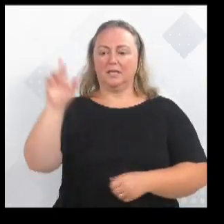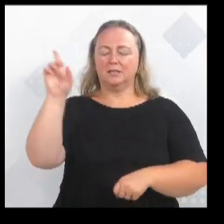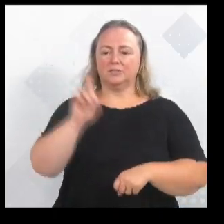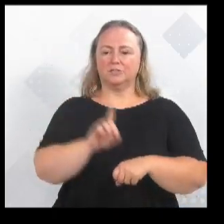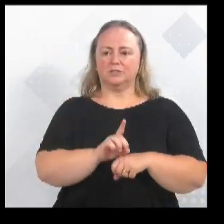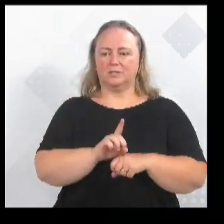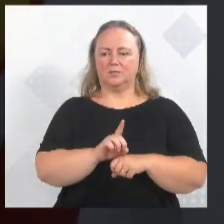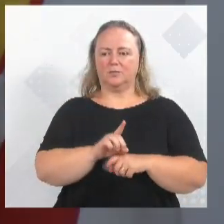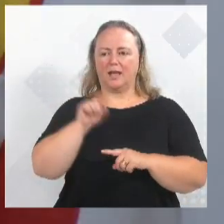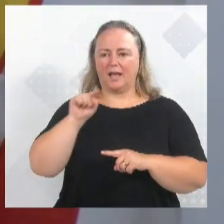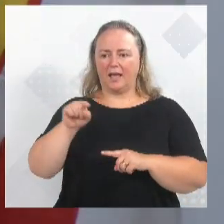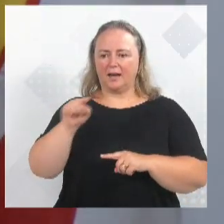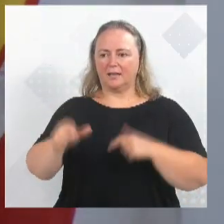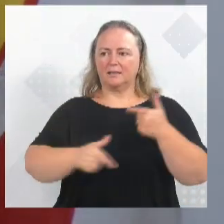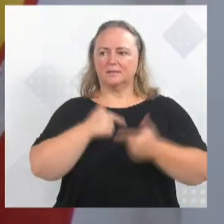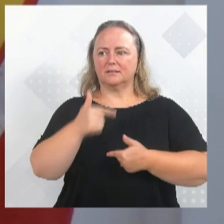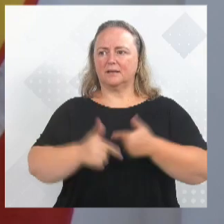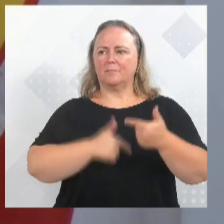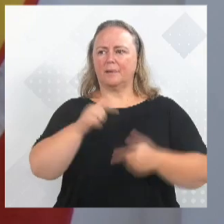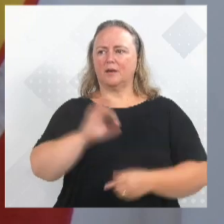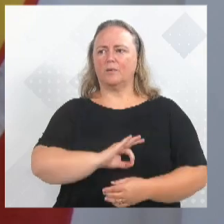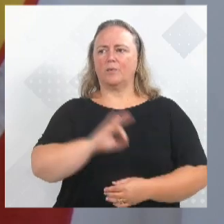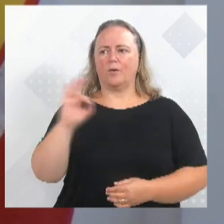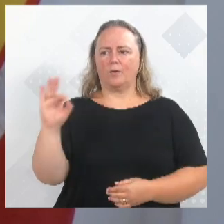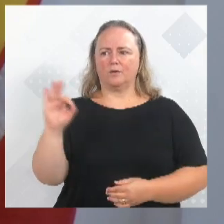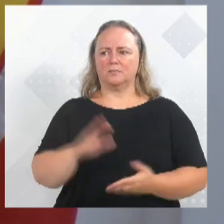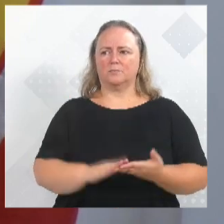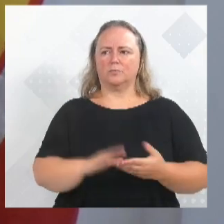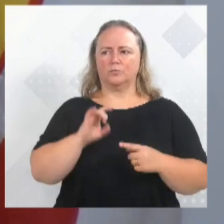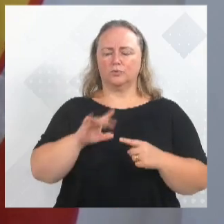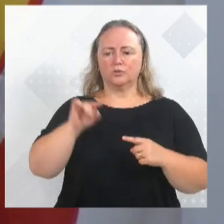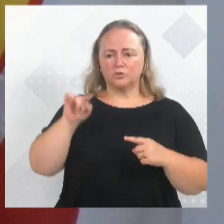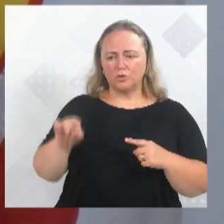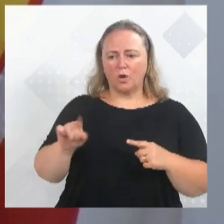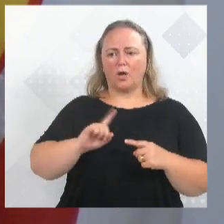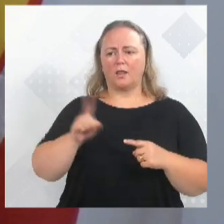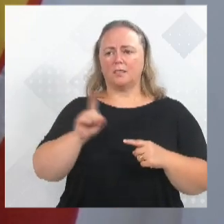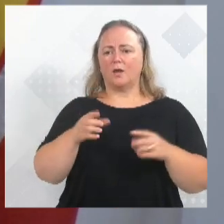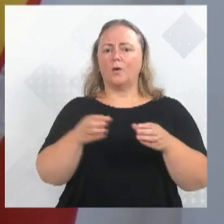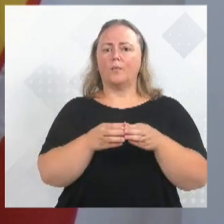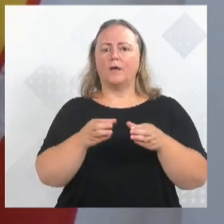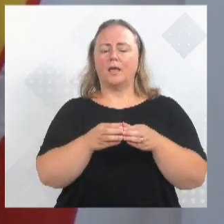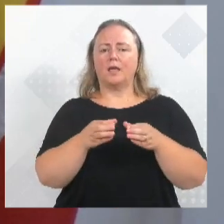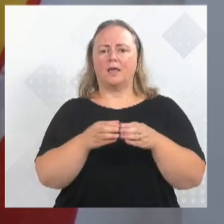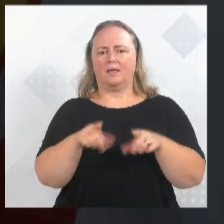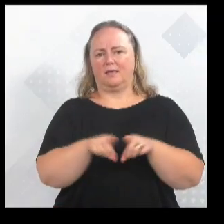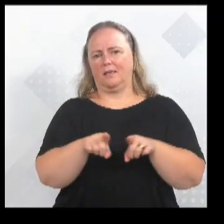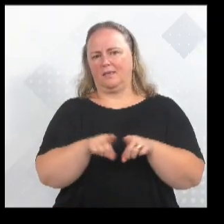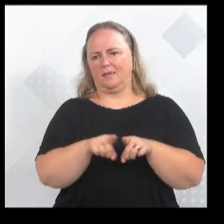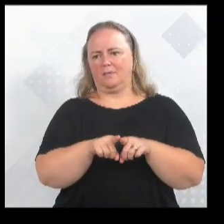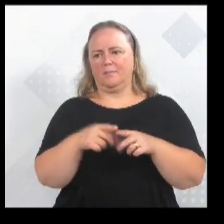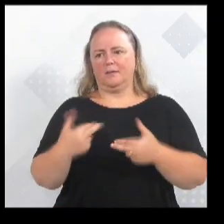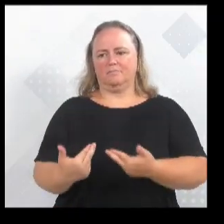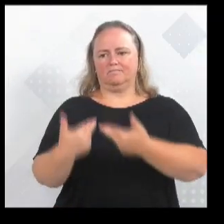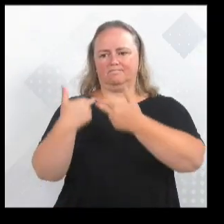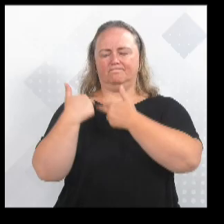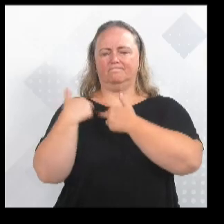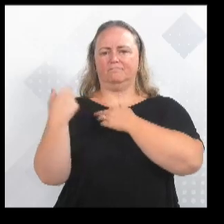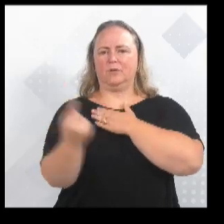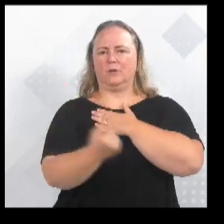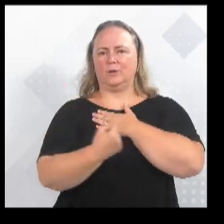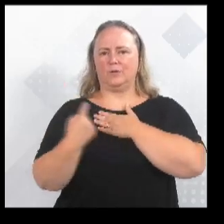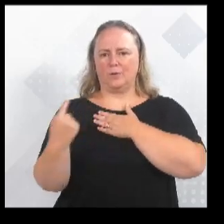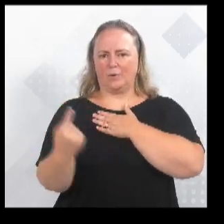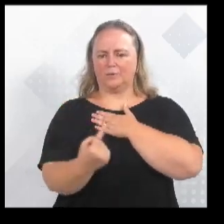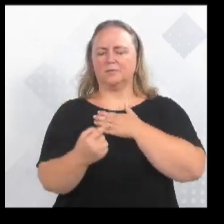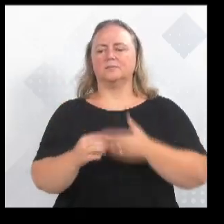faz um ótimo trabalho não só ela como a equipe dela isso é de responsabilidade Nossa do